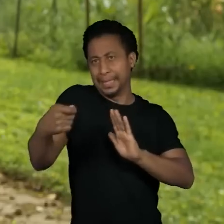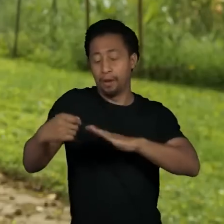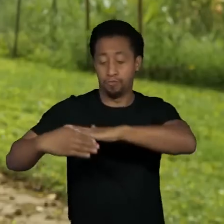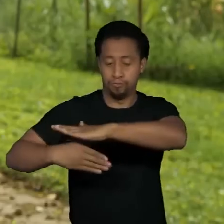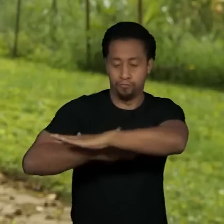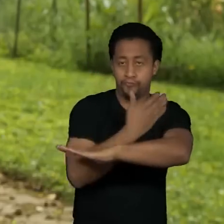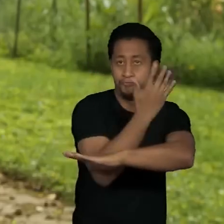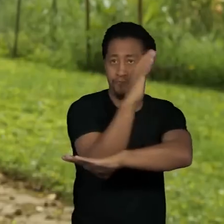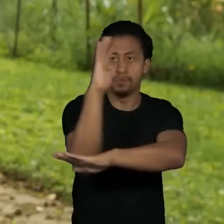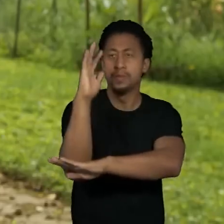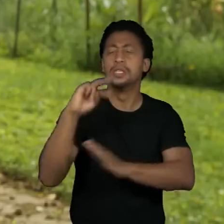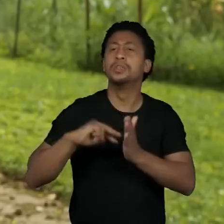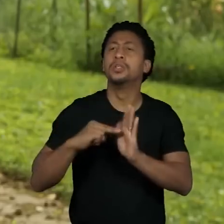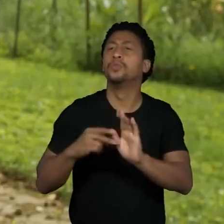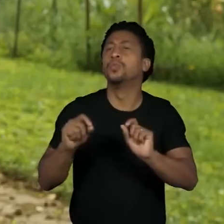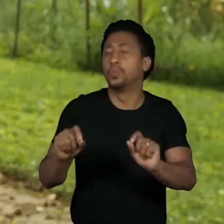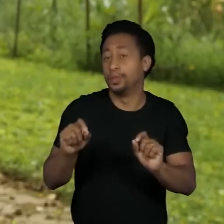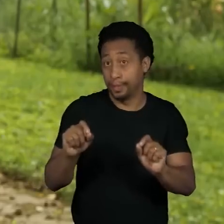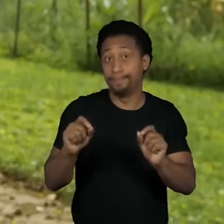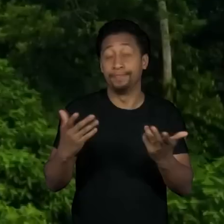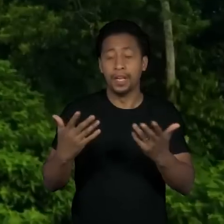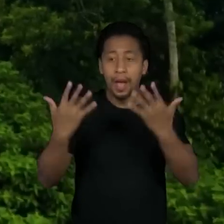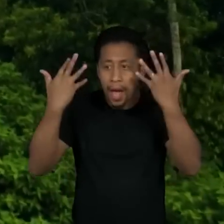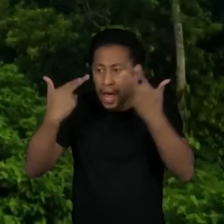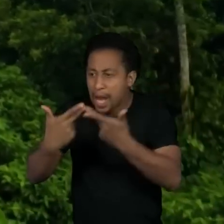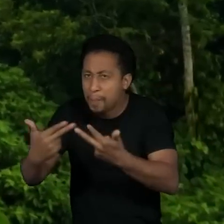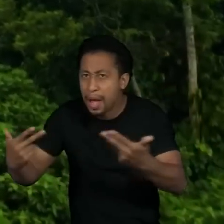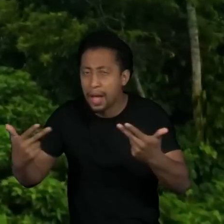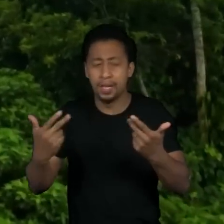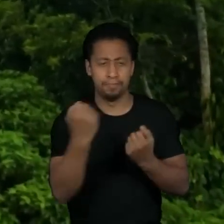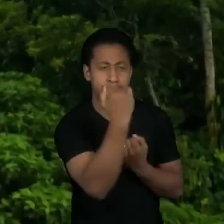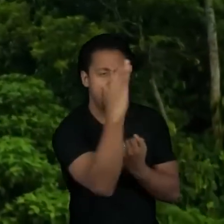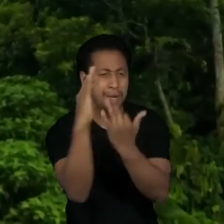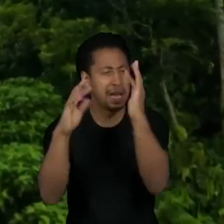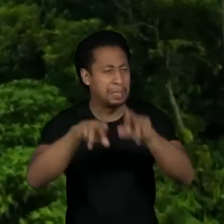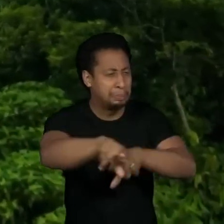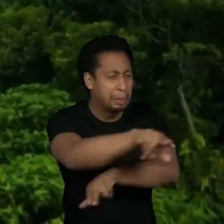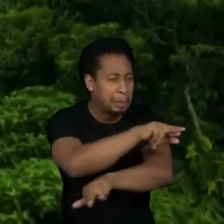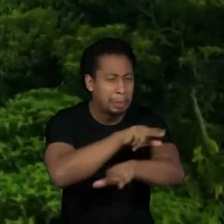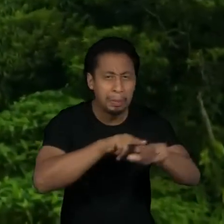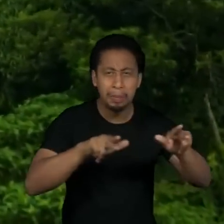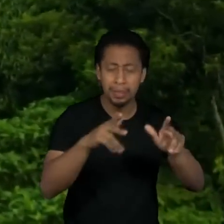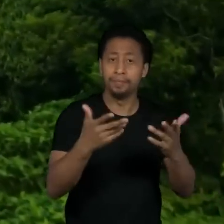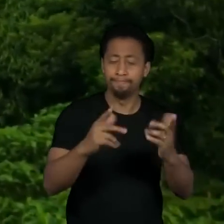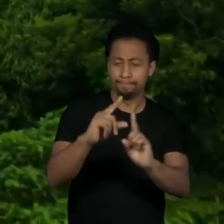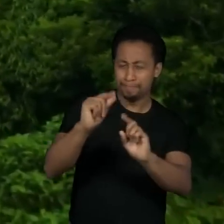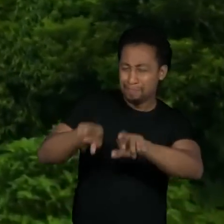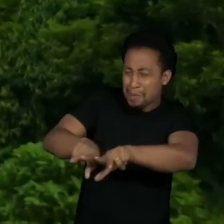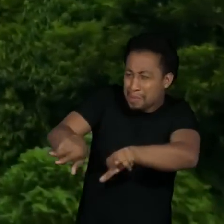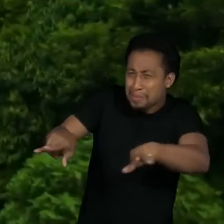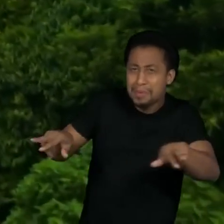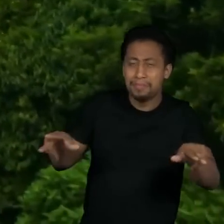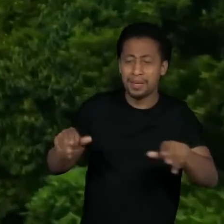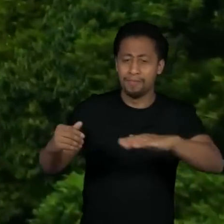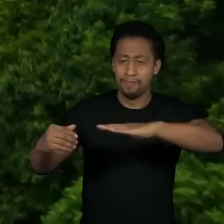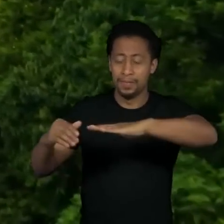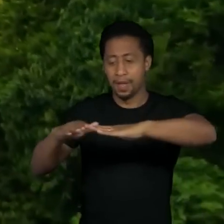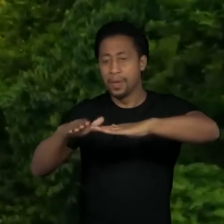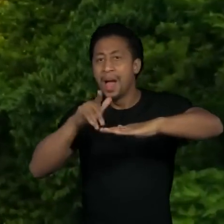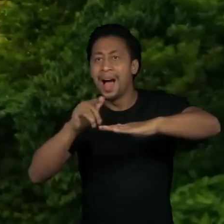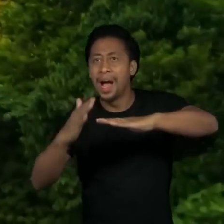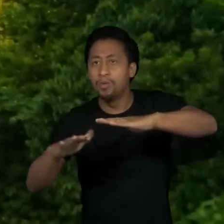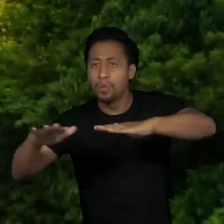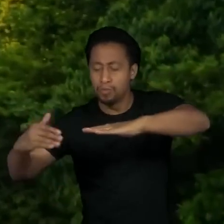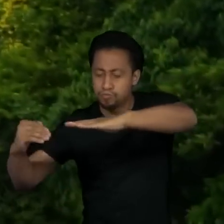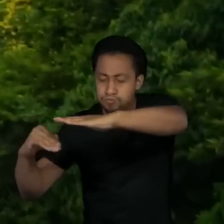vez pelo conservacionista Thomas Lovejoy. Considerado o pai da biodiversidade, dedicou quase meio século